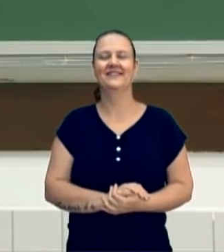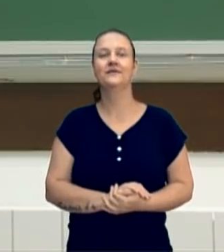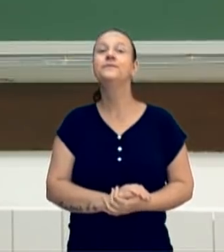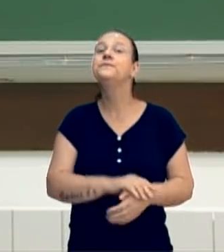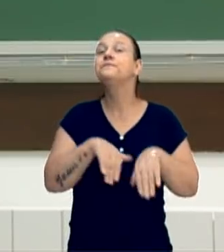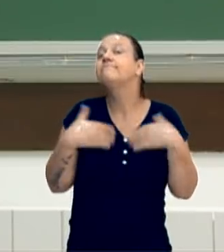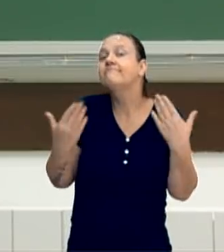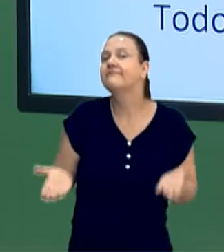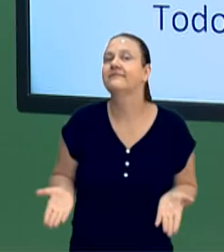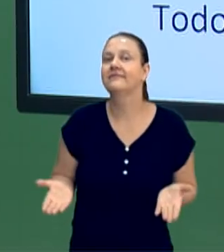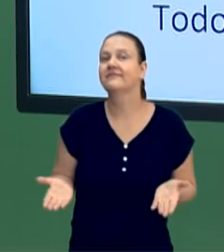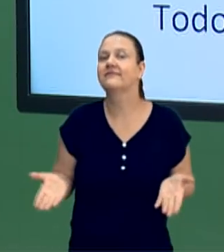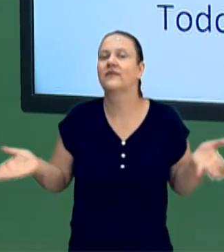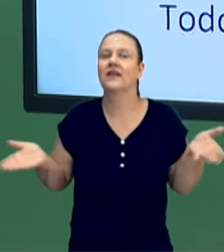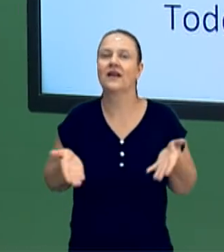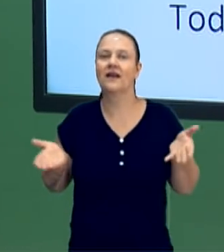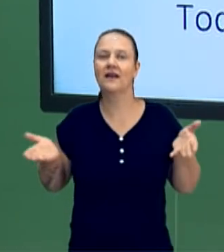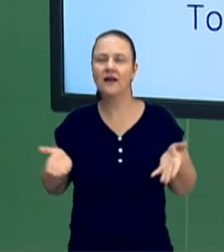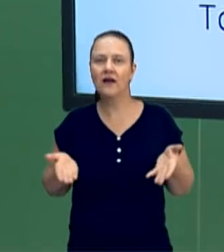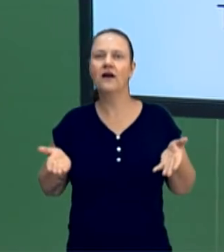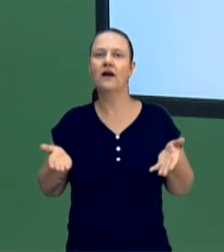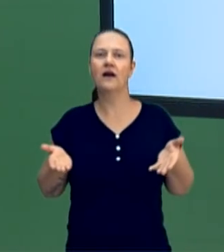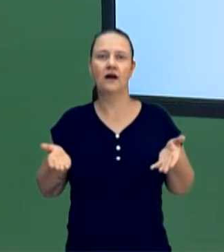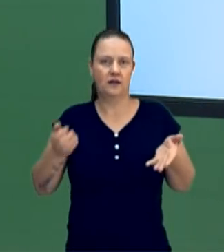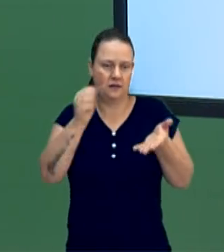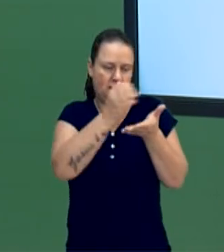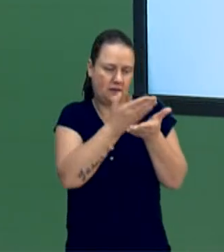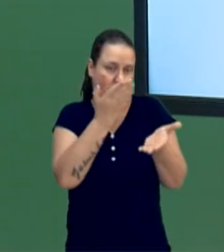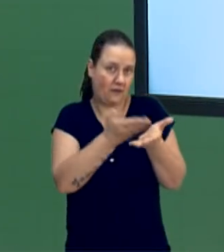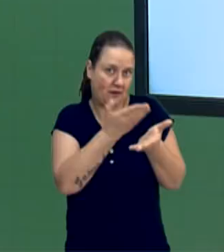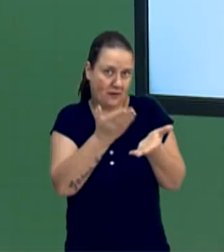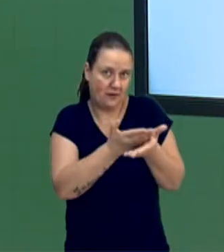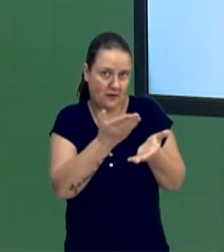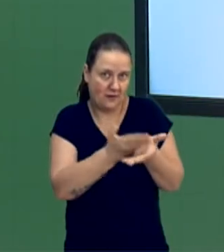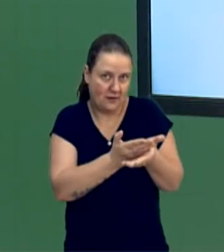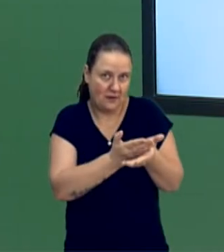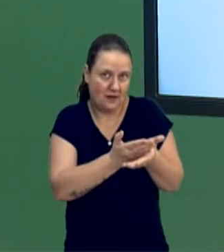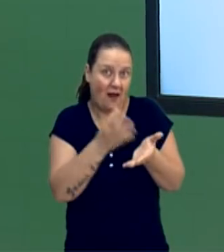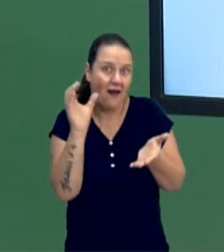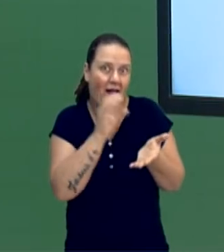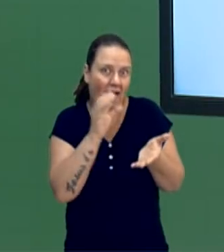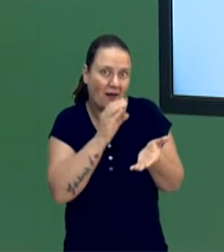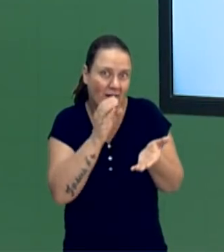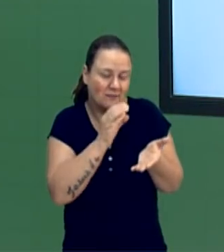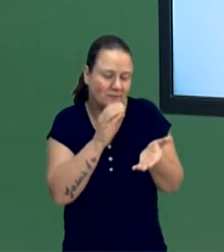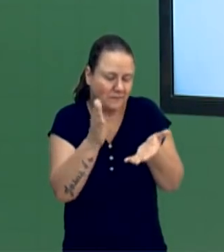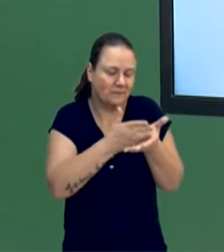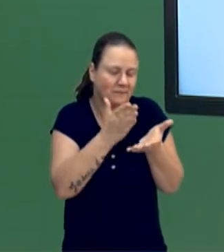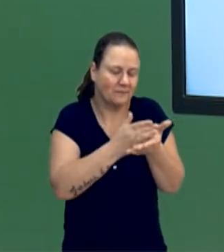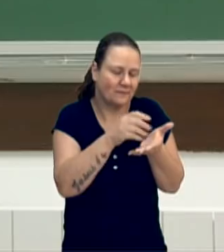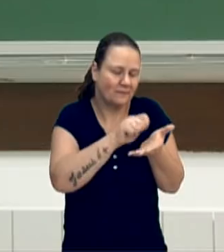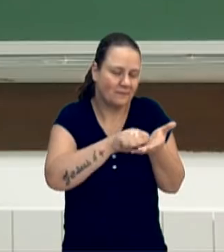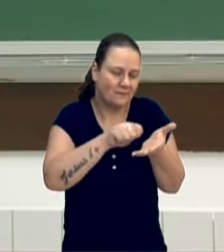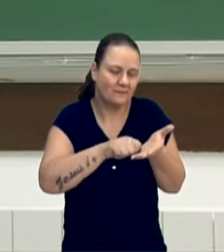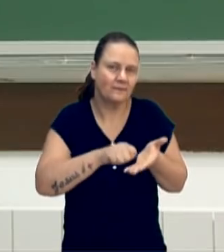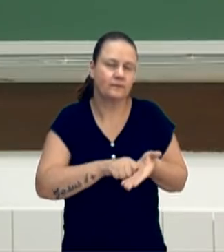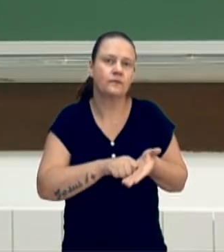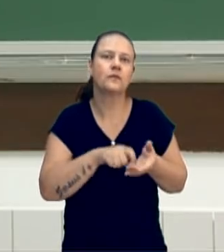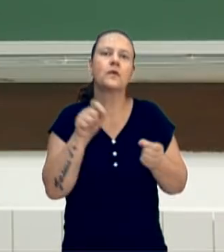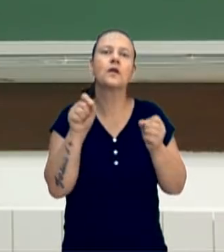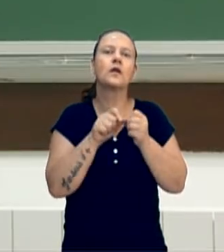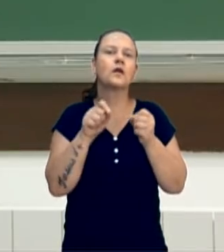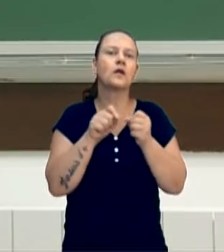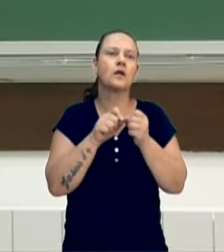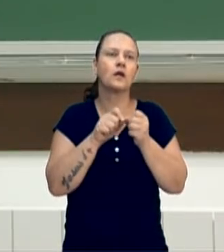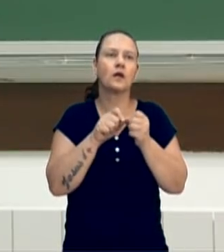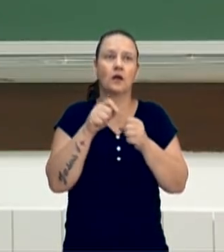E aí? Agora você vai fazer no seu caderno? Então, pega o caderno lá rapidinho, se não pegou ainda. E você vai